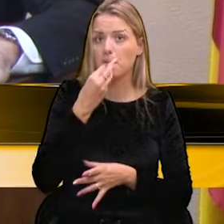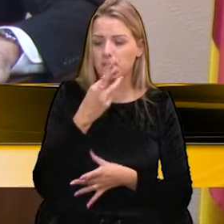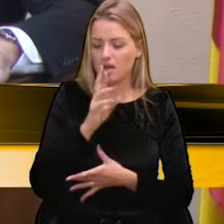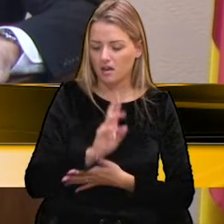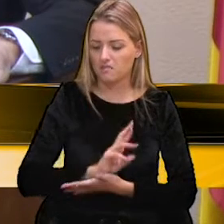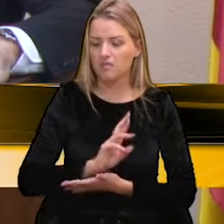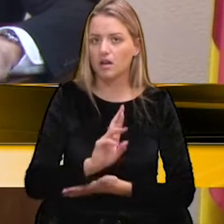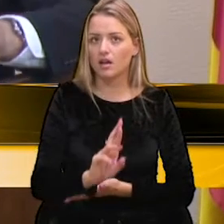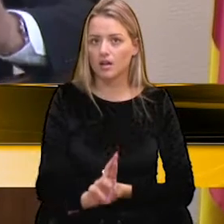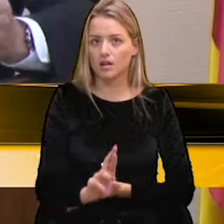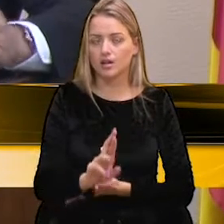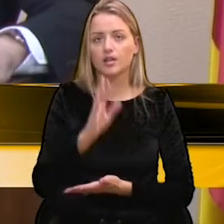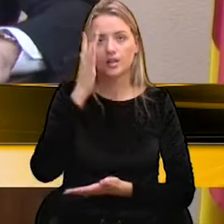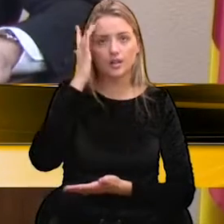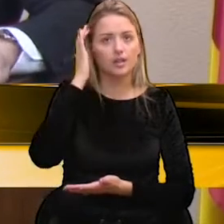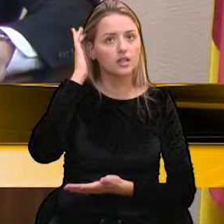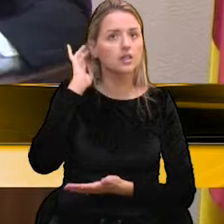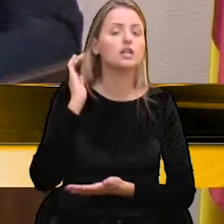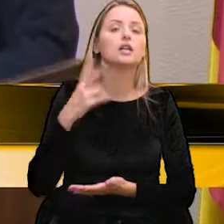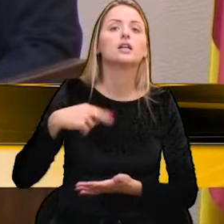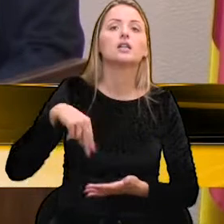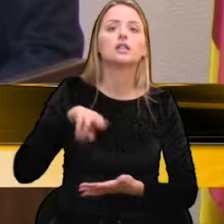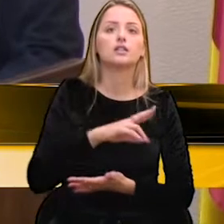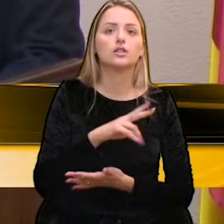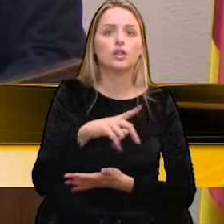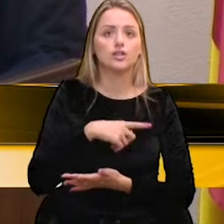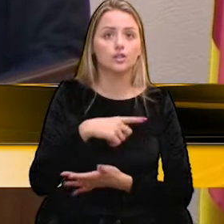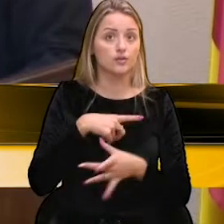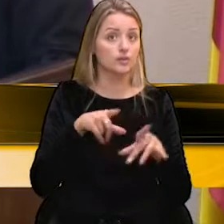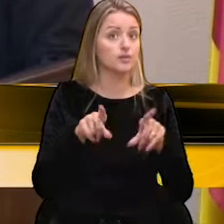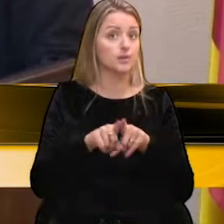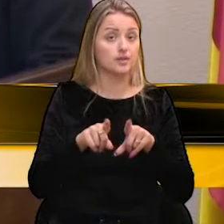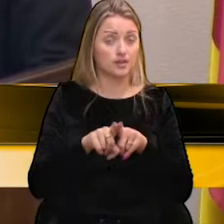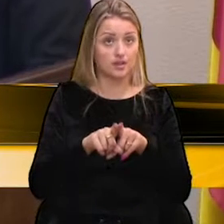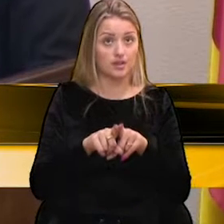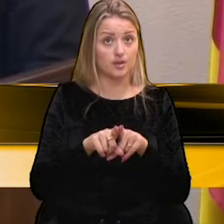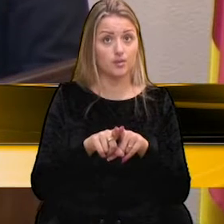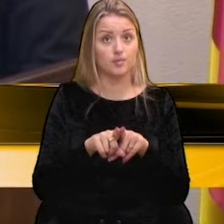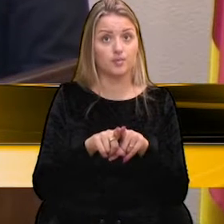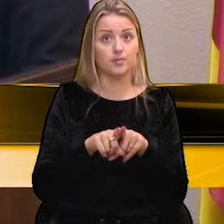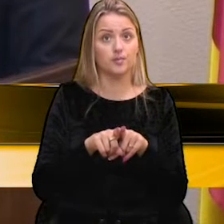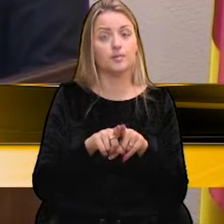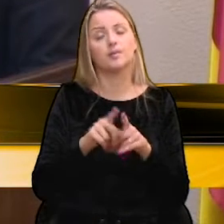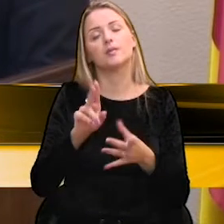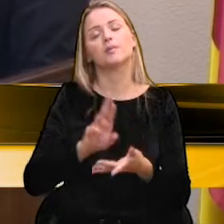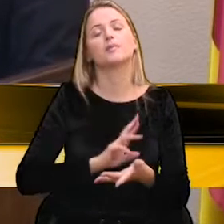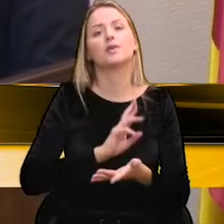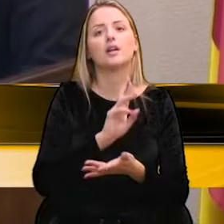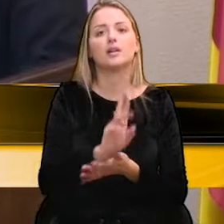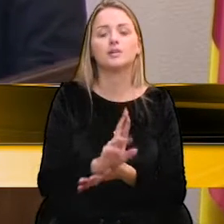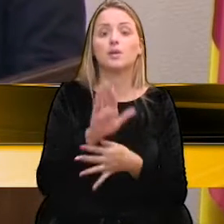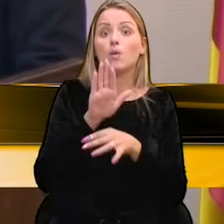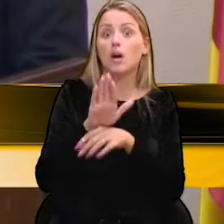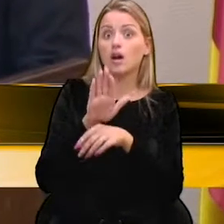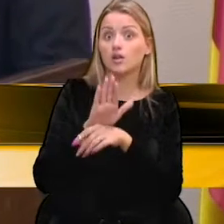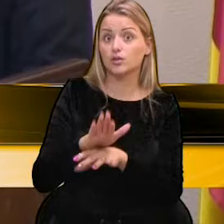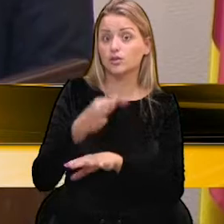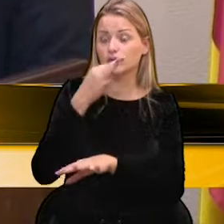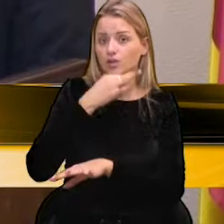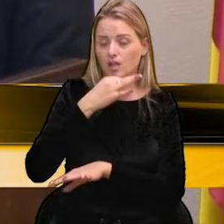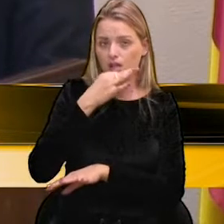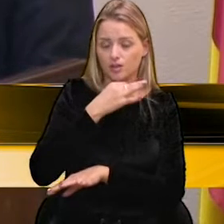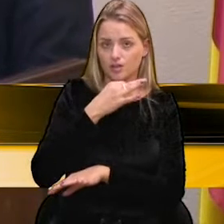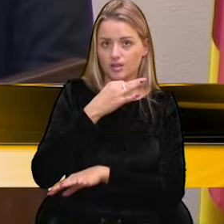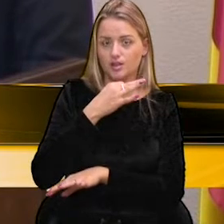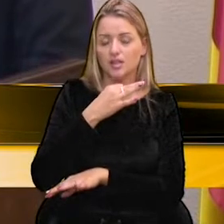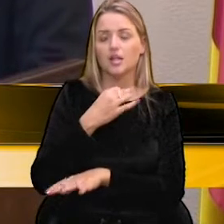cenário, e nós tivemos também pedido para que aquela representação ajude Caxias do Sul na